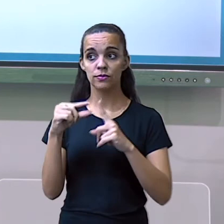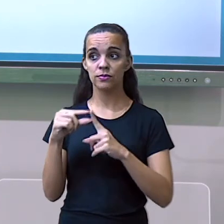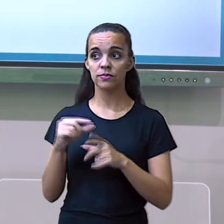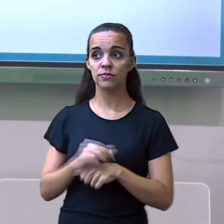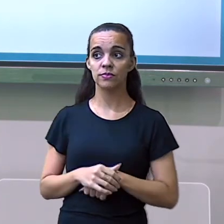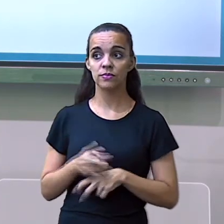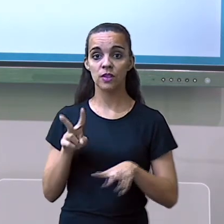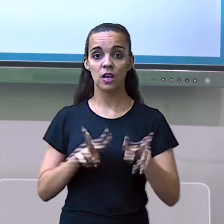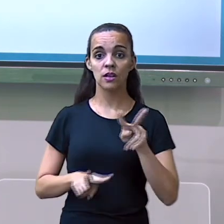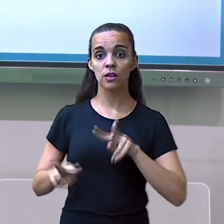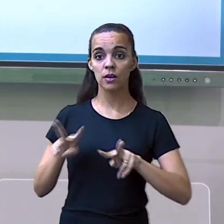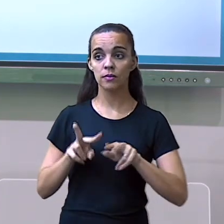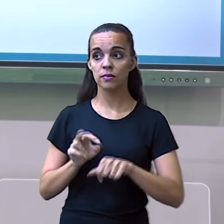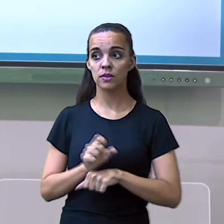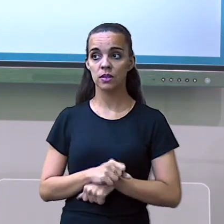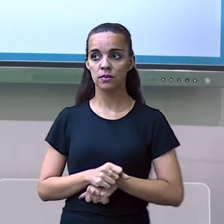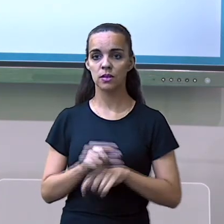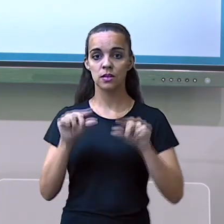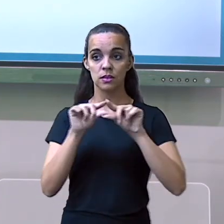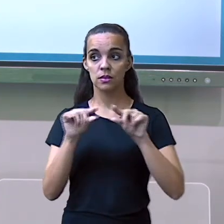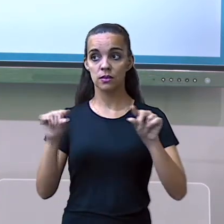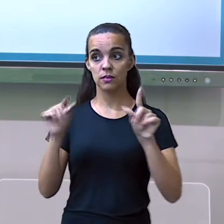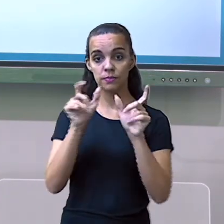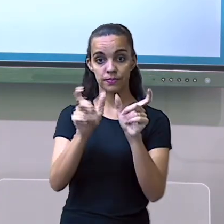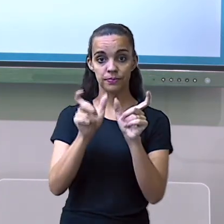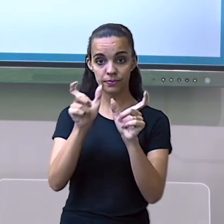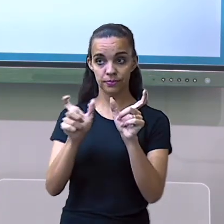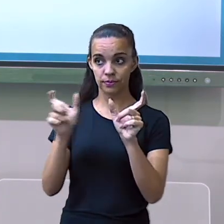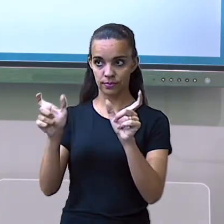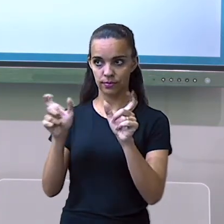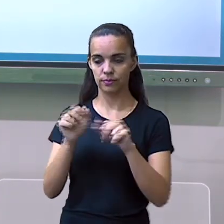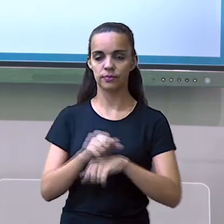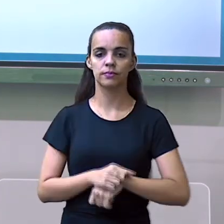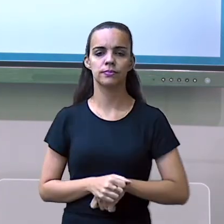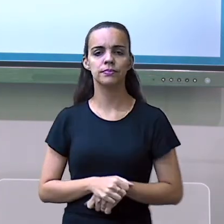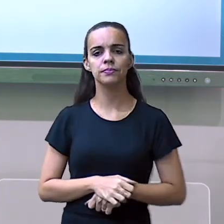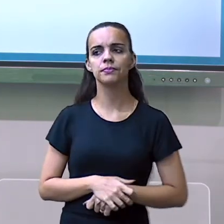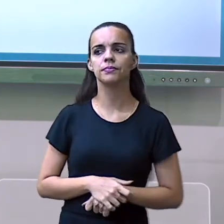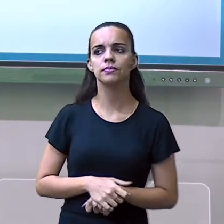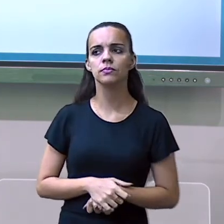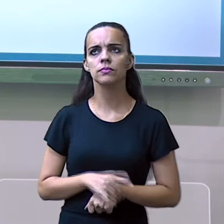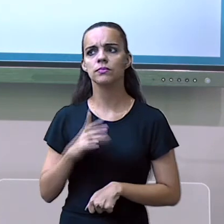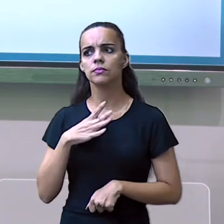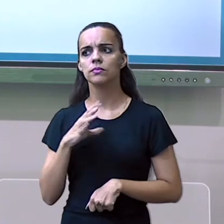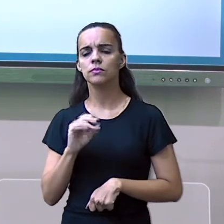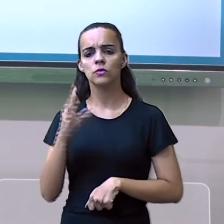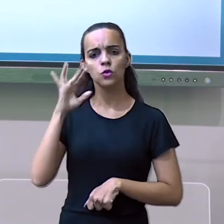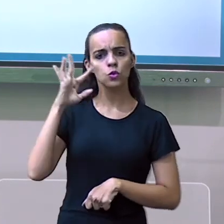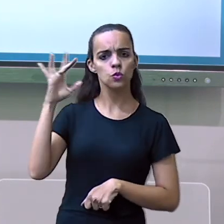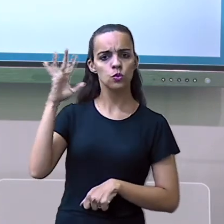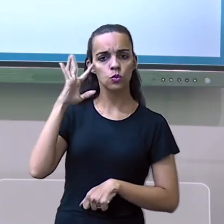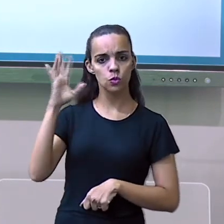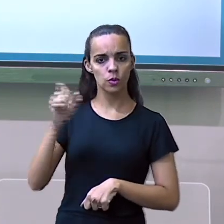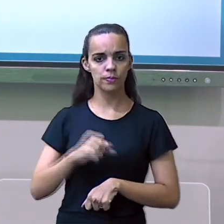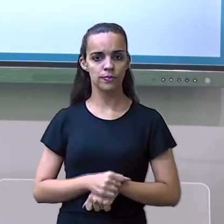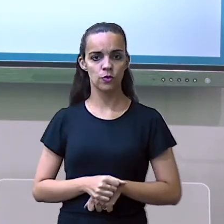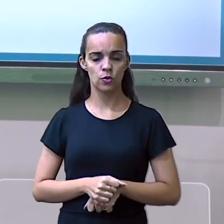e observar as sílabas destacadas. Sonho